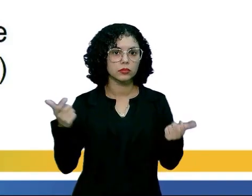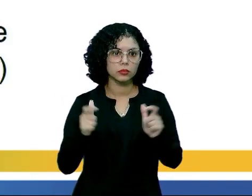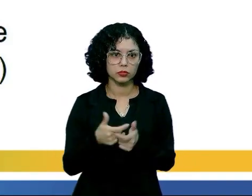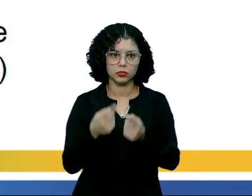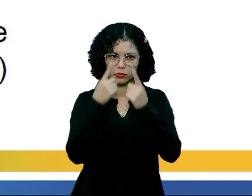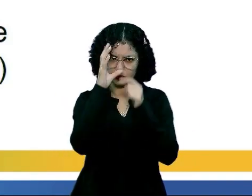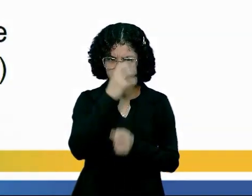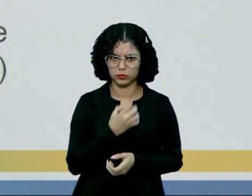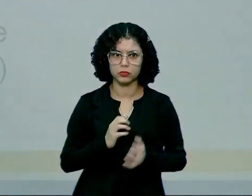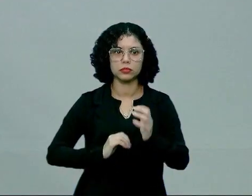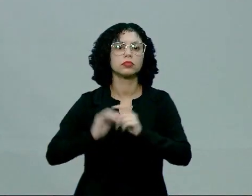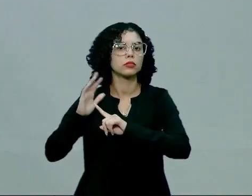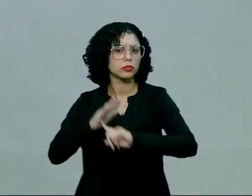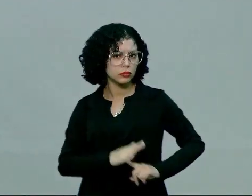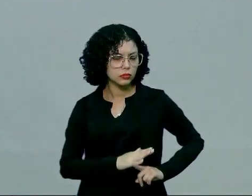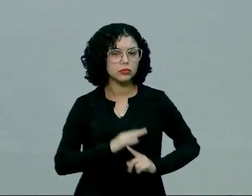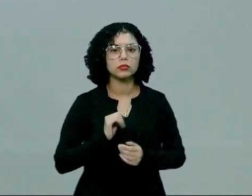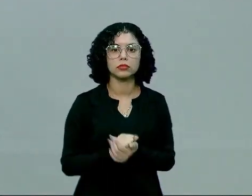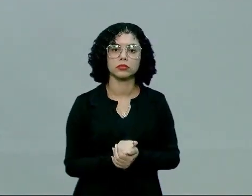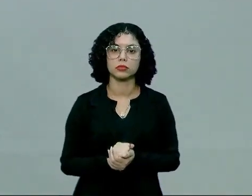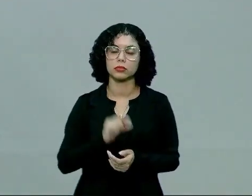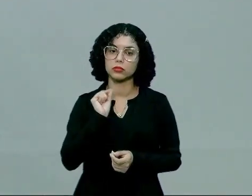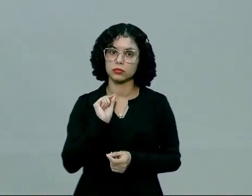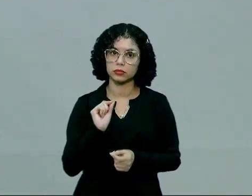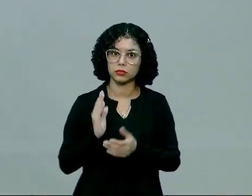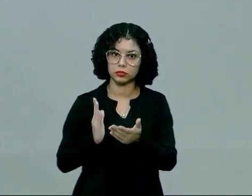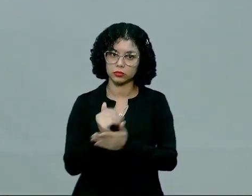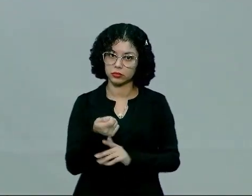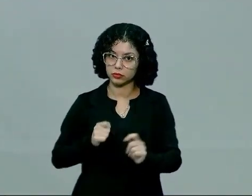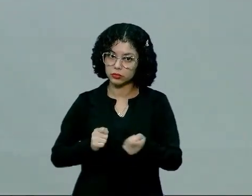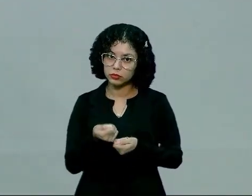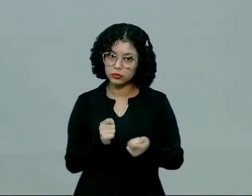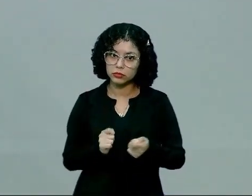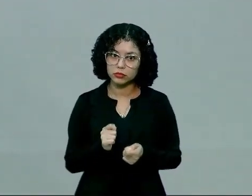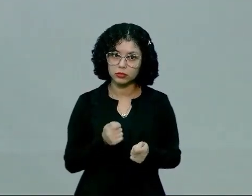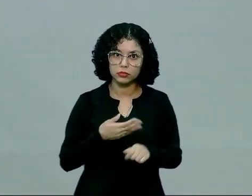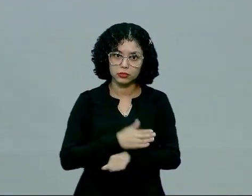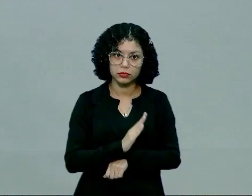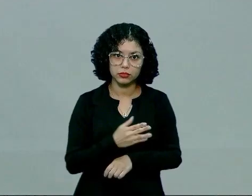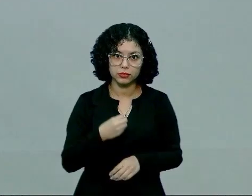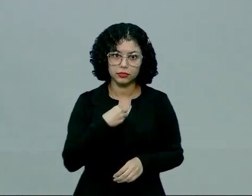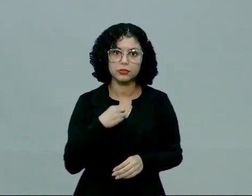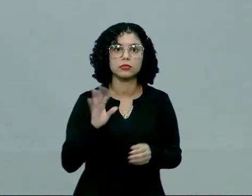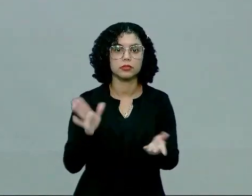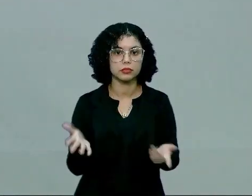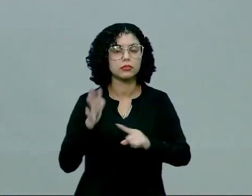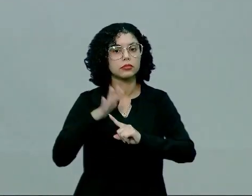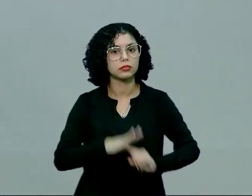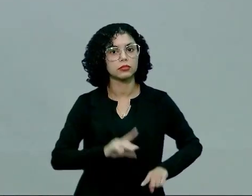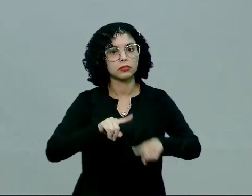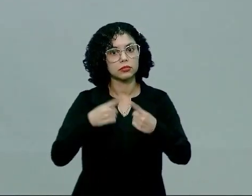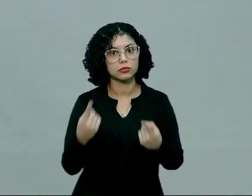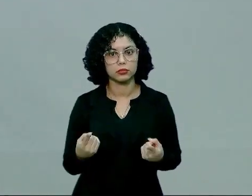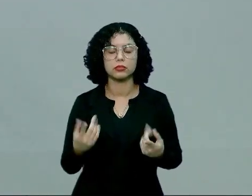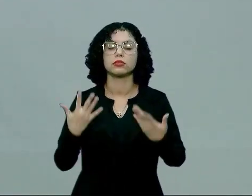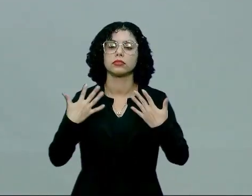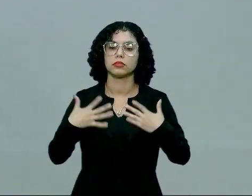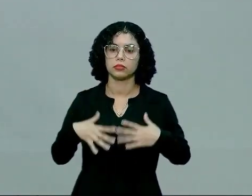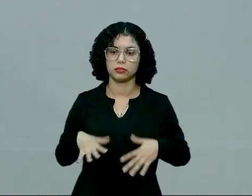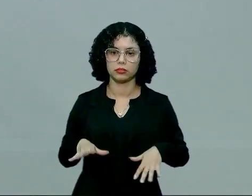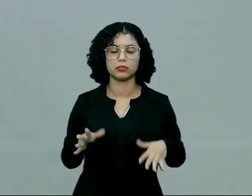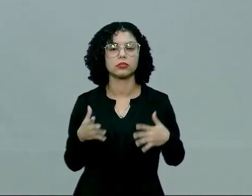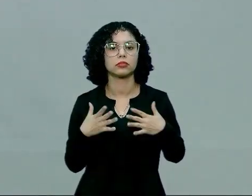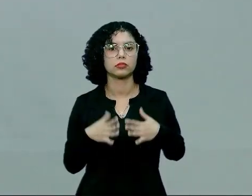reduz o estresse a ansiedade a depressão depressão é essa que a gente vai buscar controlar porque se a gente não passar a gente vai querer ficar deprimido vai mas a gente lá